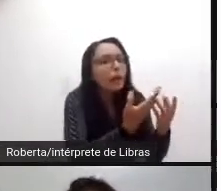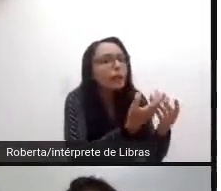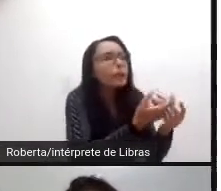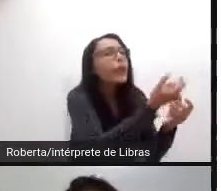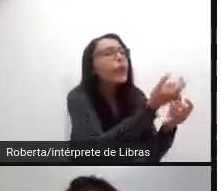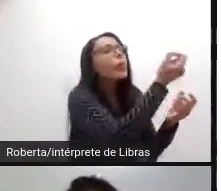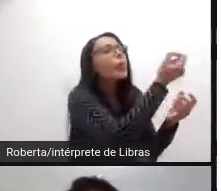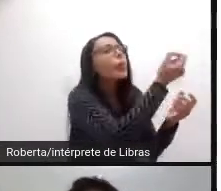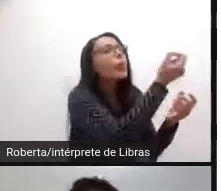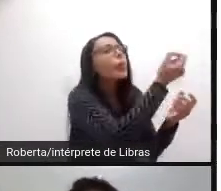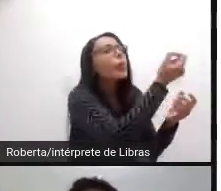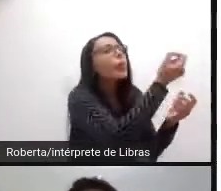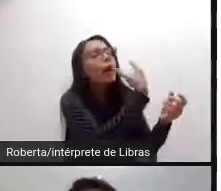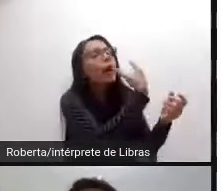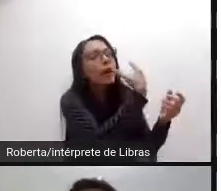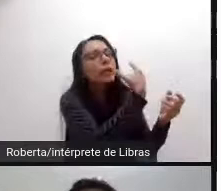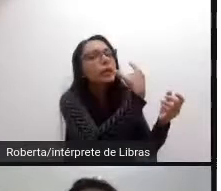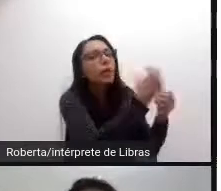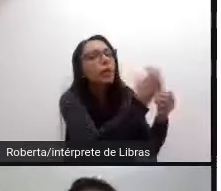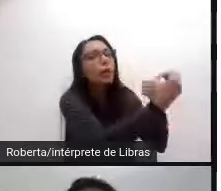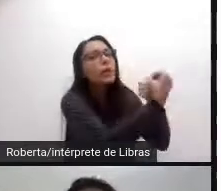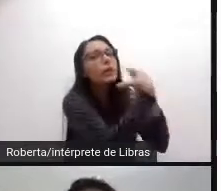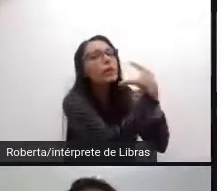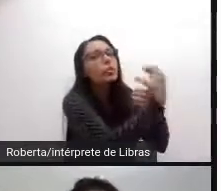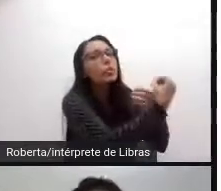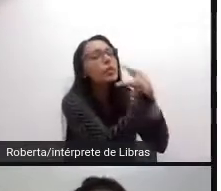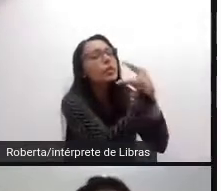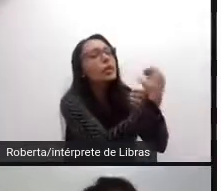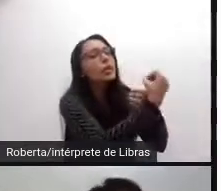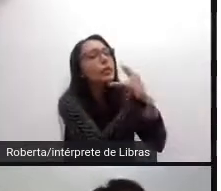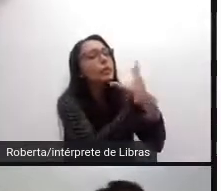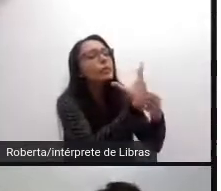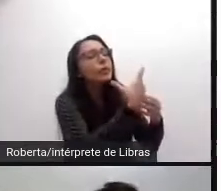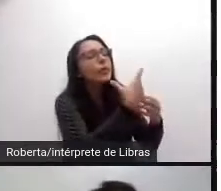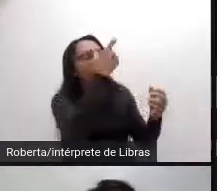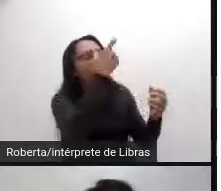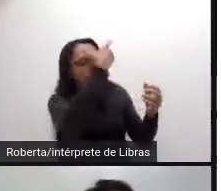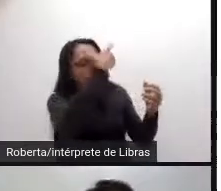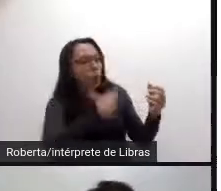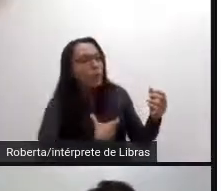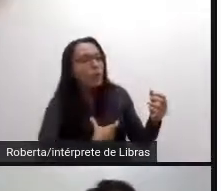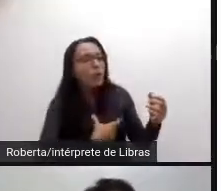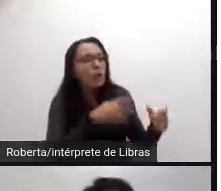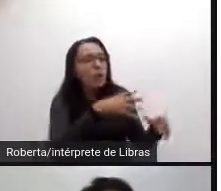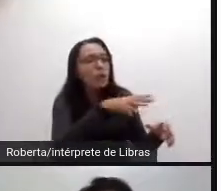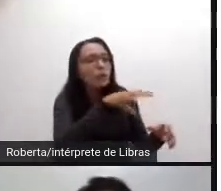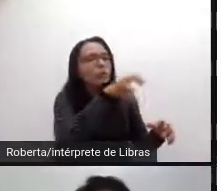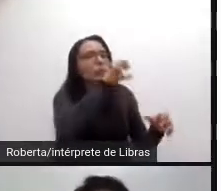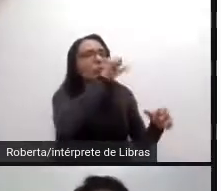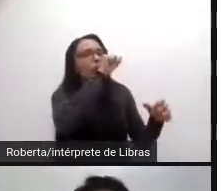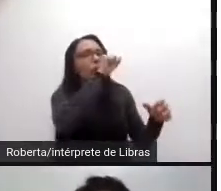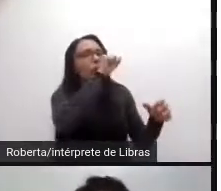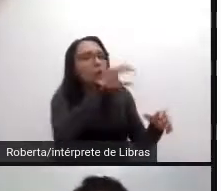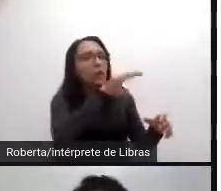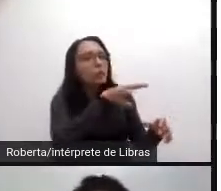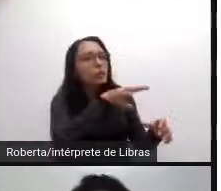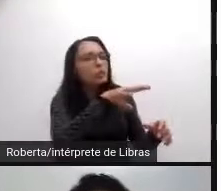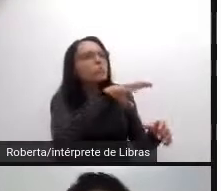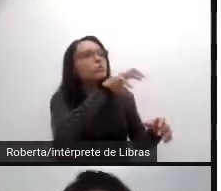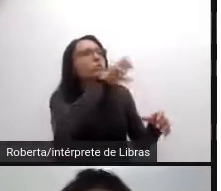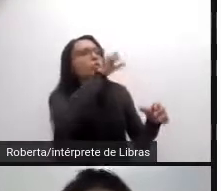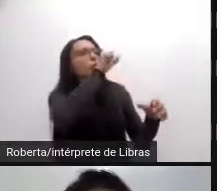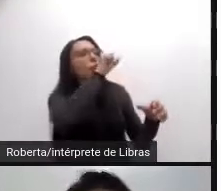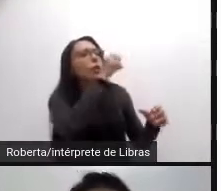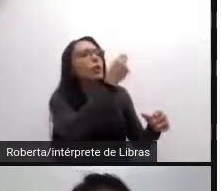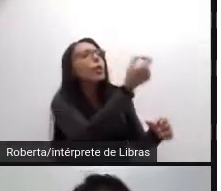nessa gotícula. E se você respirar aquelas gotículas, as partículas que estão